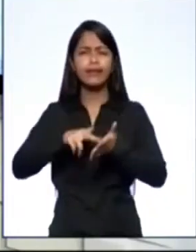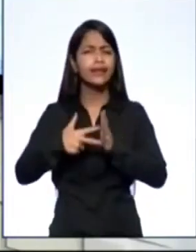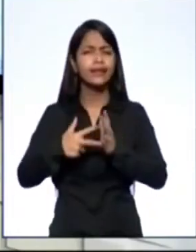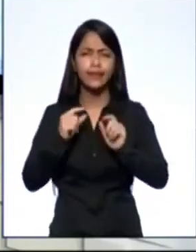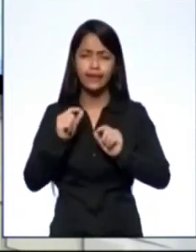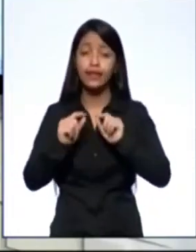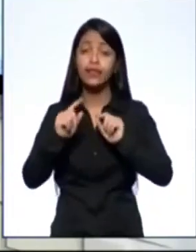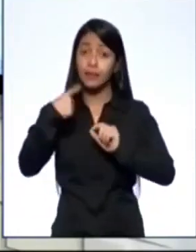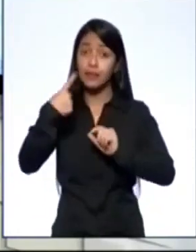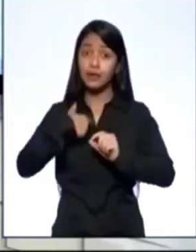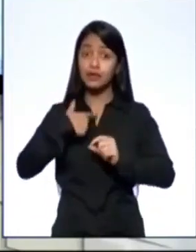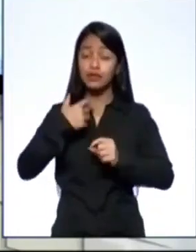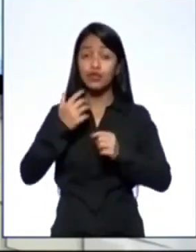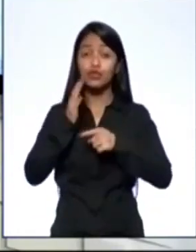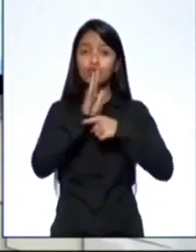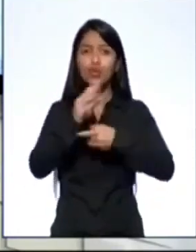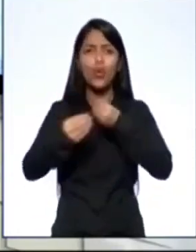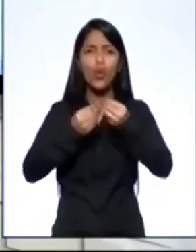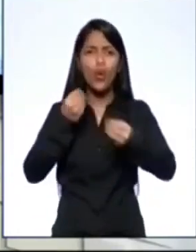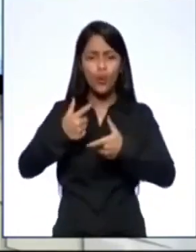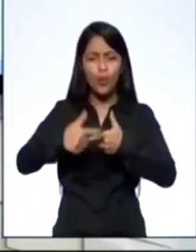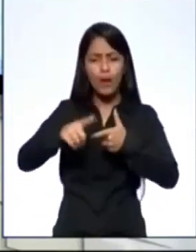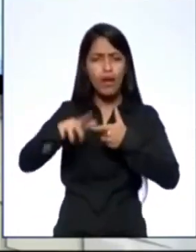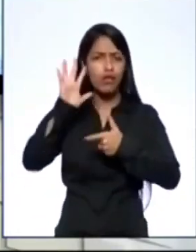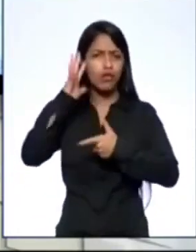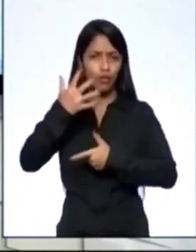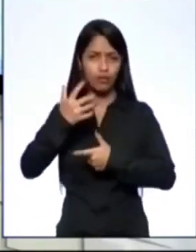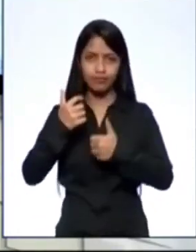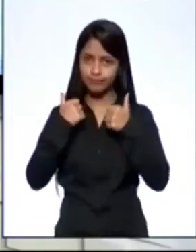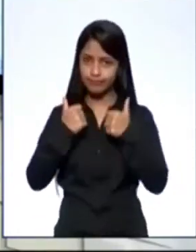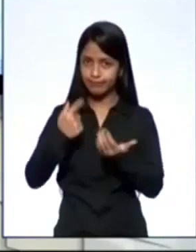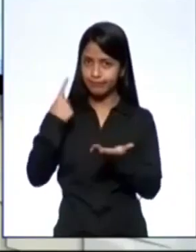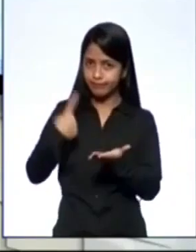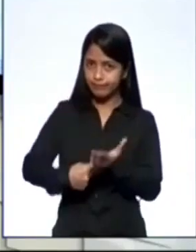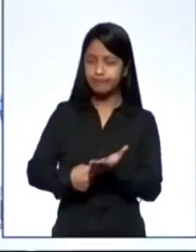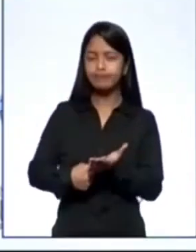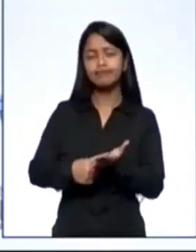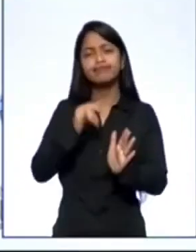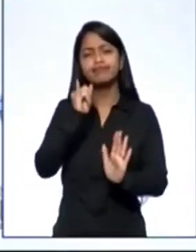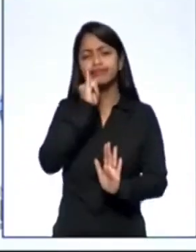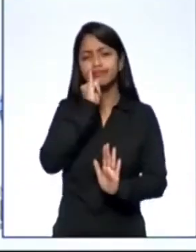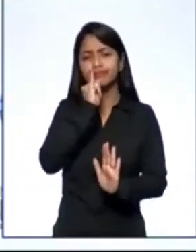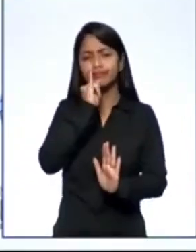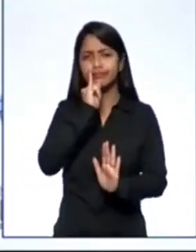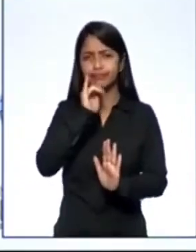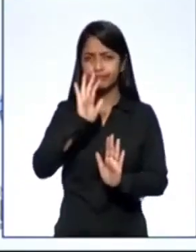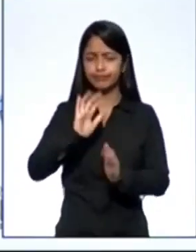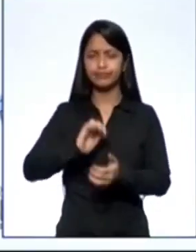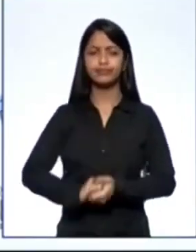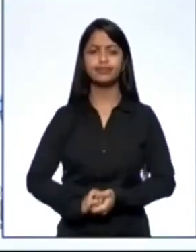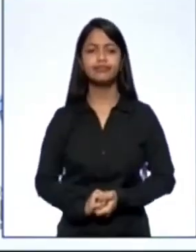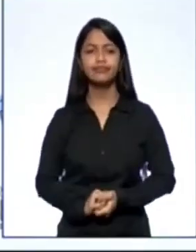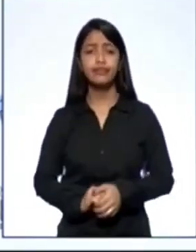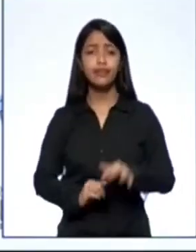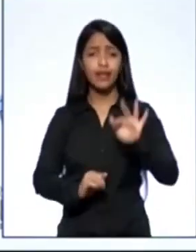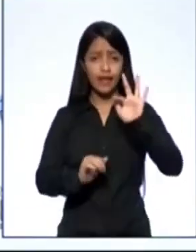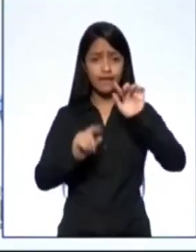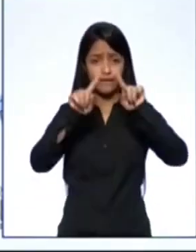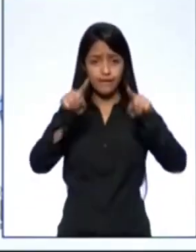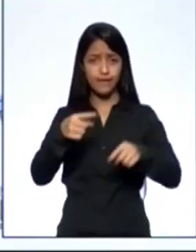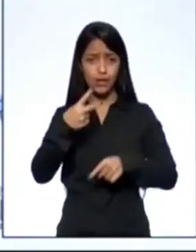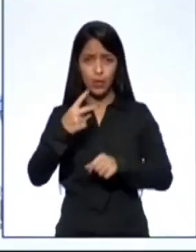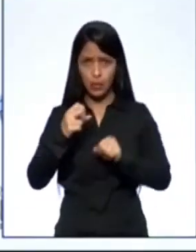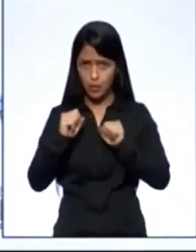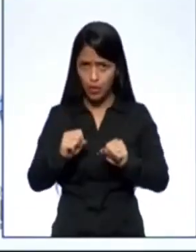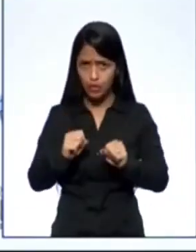cartão fechou Combinado então a por exemplo eu posso fazer F2 não posso